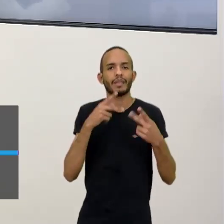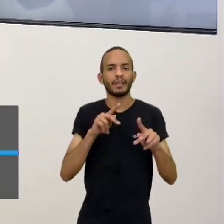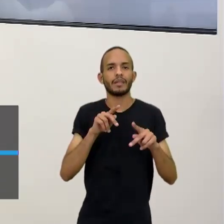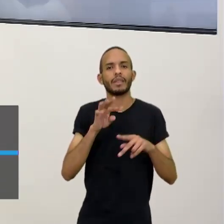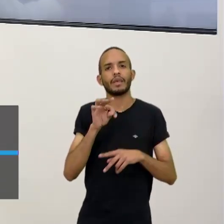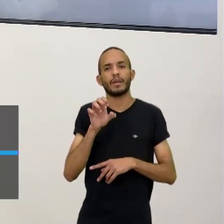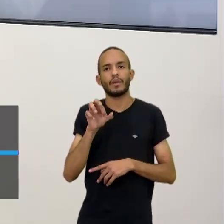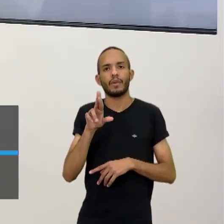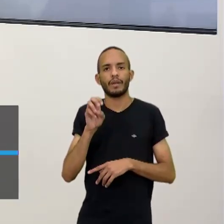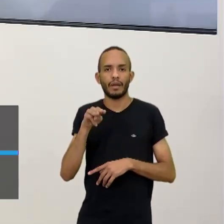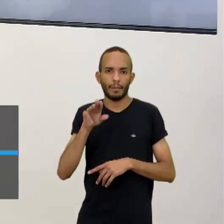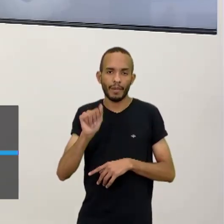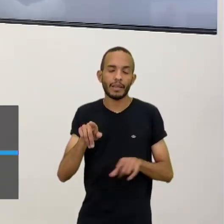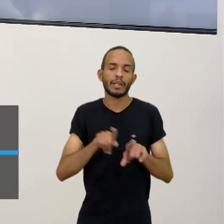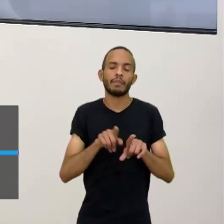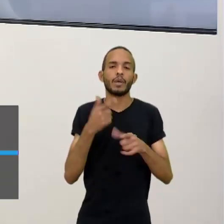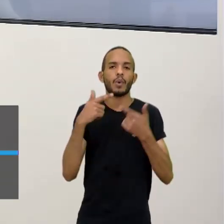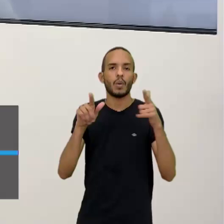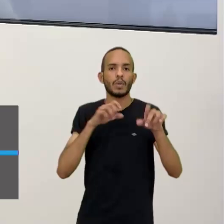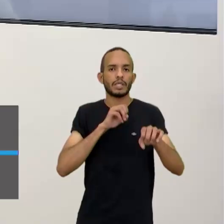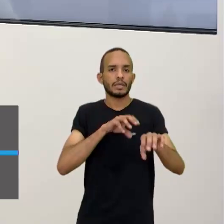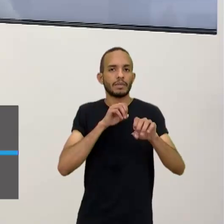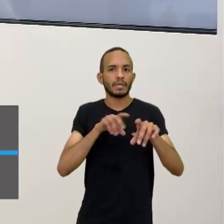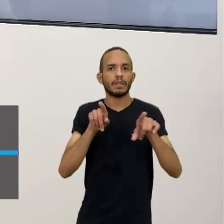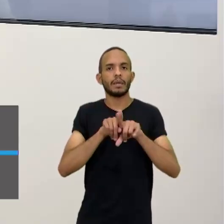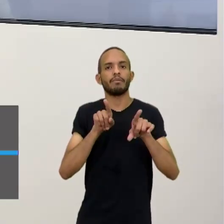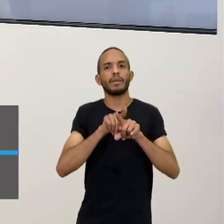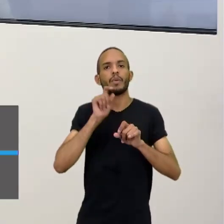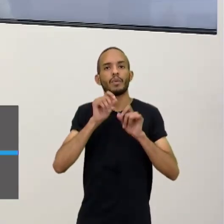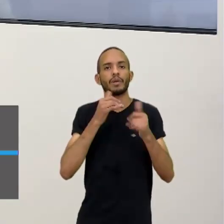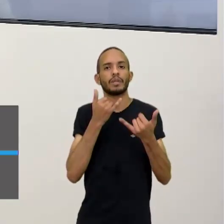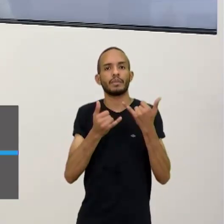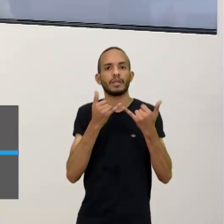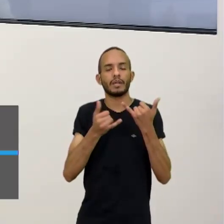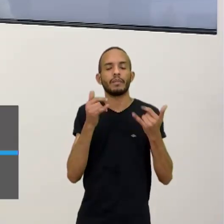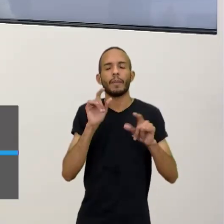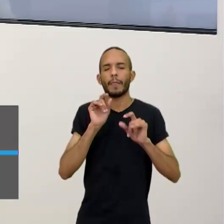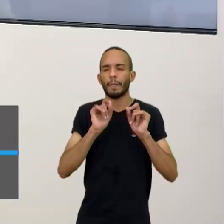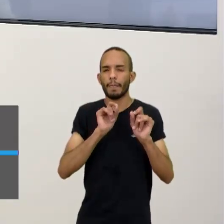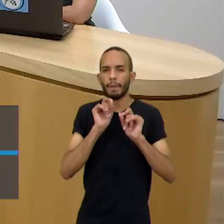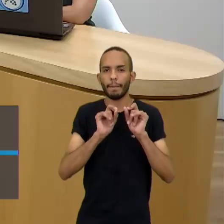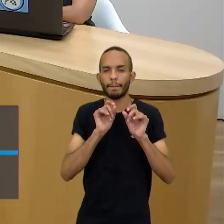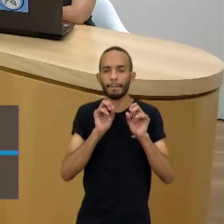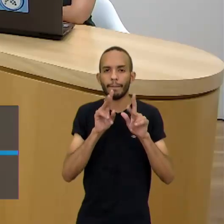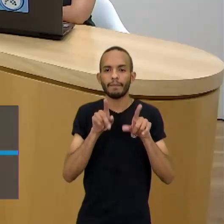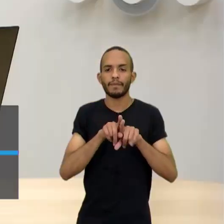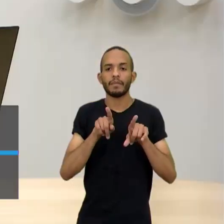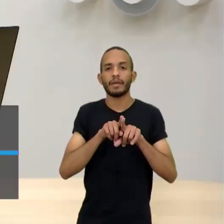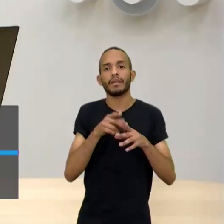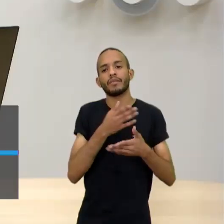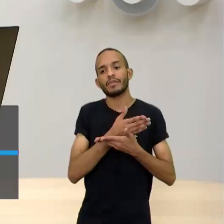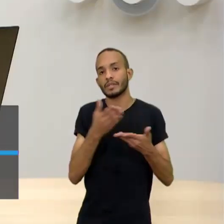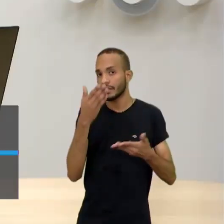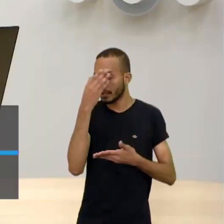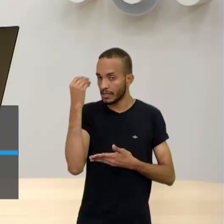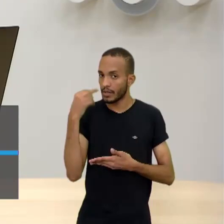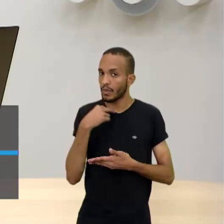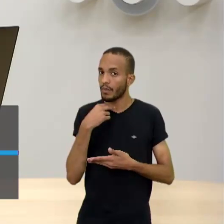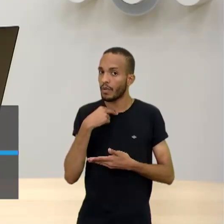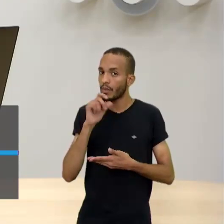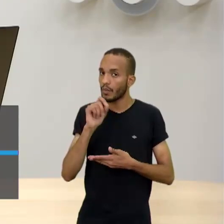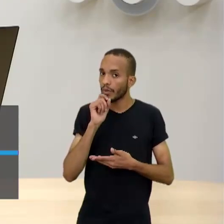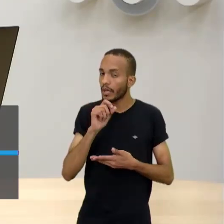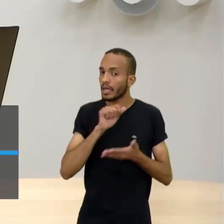fazer e a gente vai fazer mais algumas sobre semelhança de triângulo, tá certo? Isso mesmo. Pessoal, não esqueçam de fazer